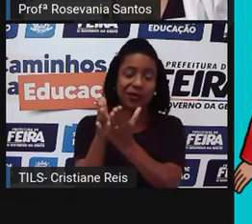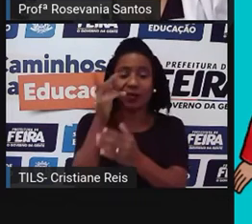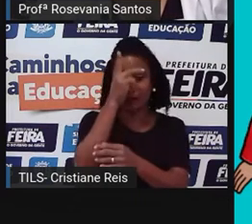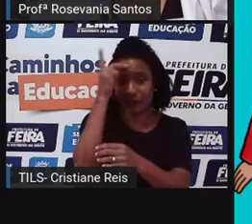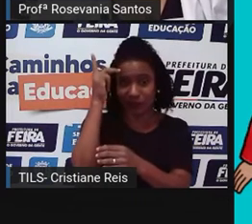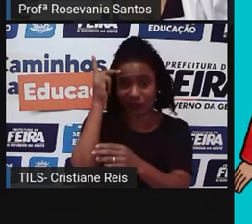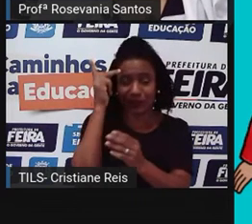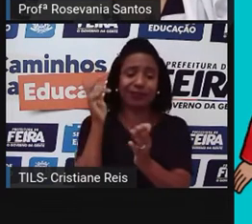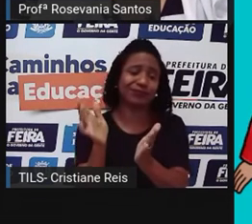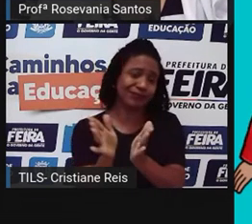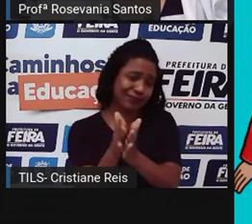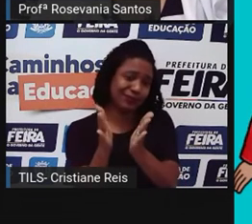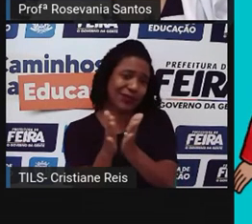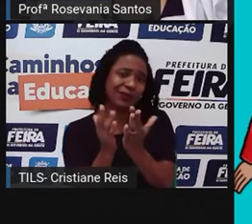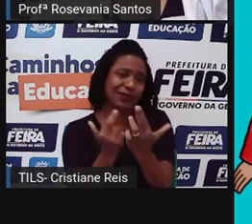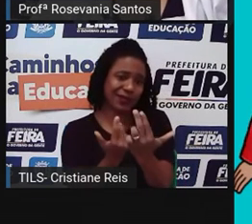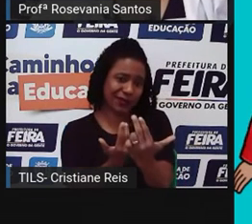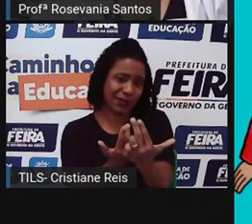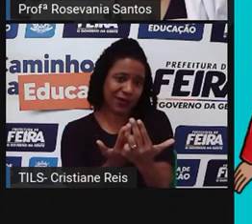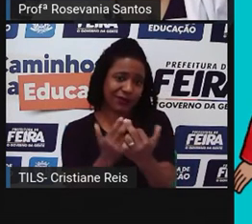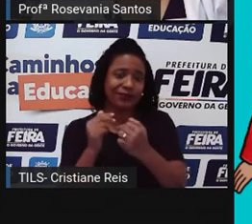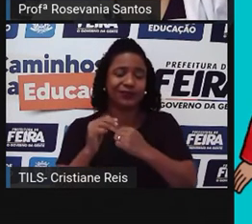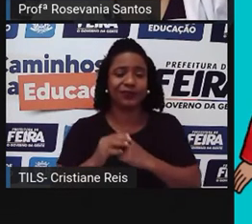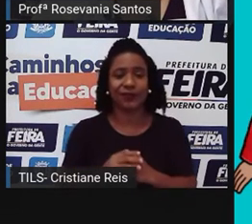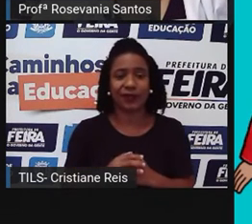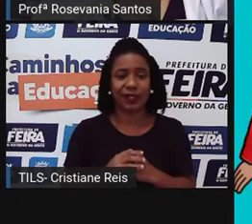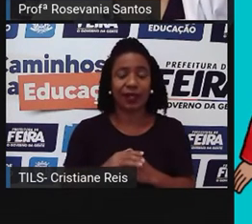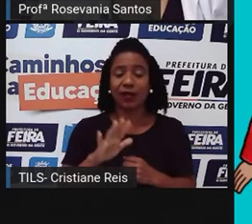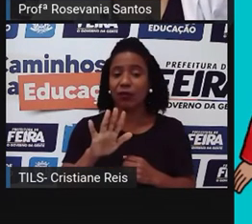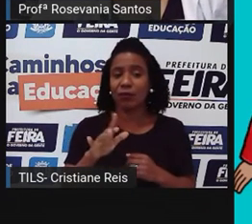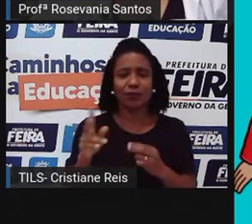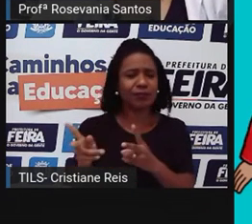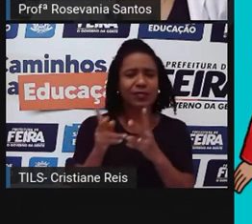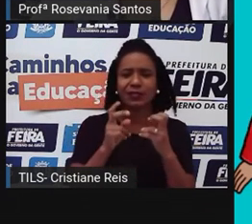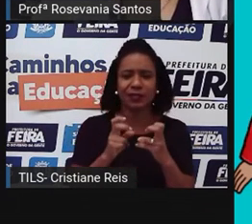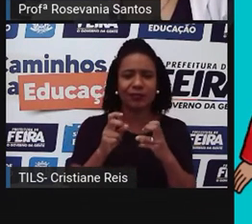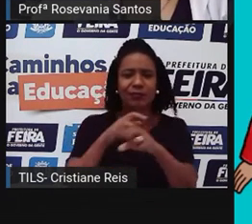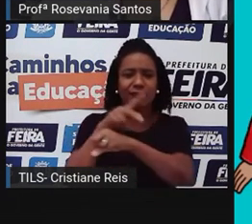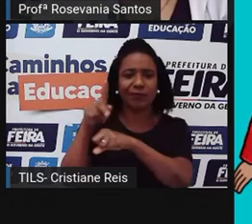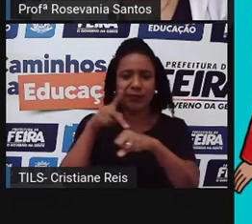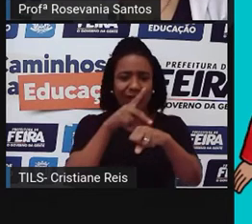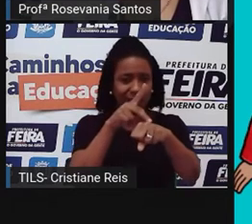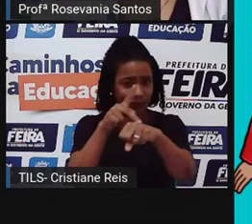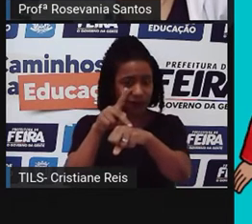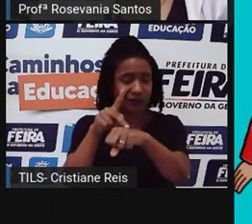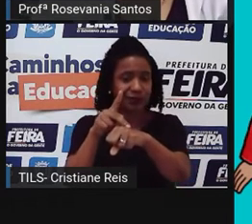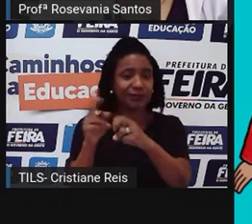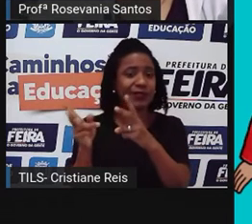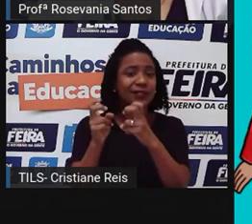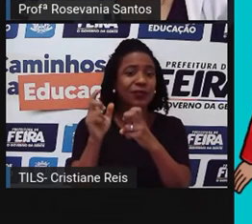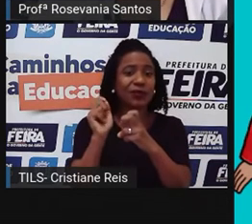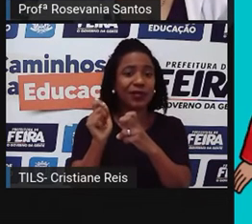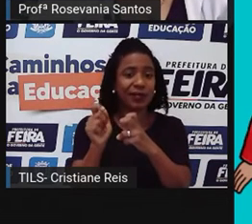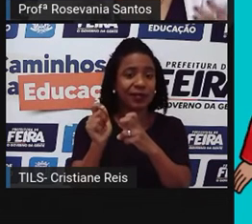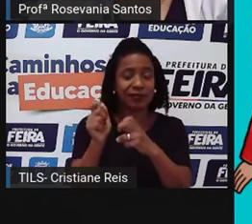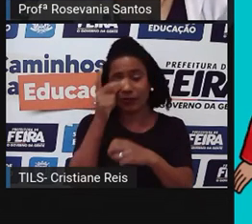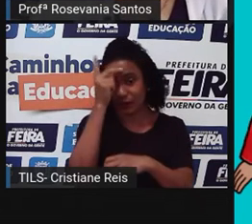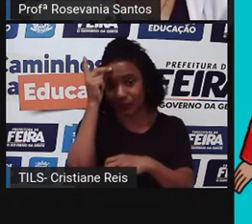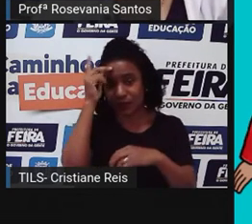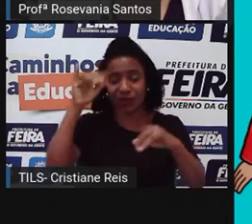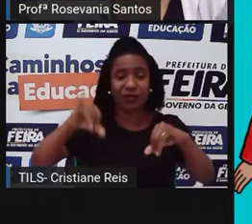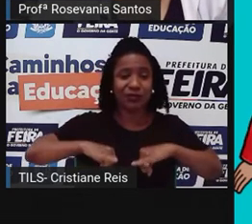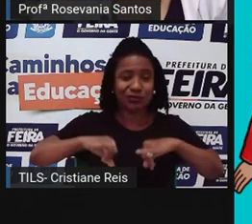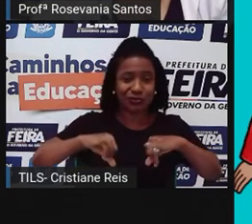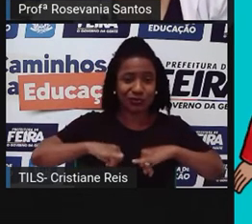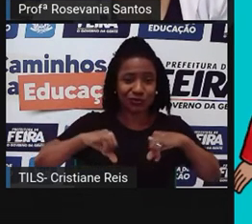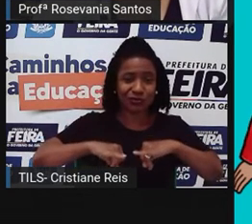o povo é rico. O que a gente observa muito nesses países aqui é que boa parte deles sofre com grande, com